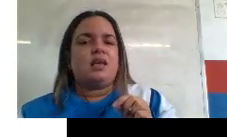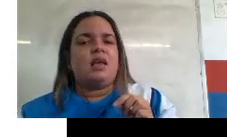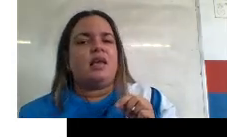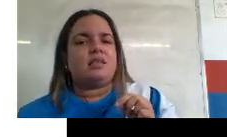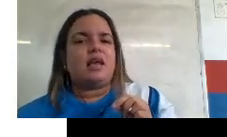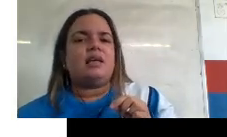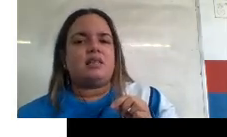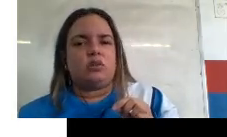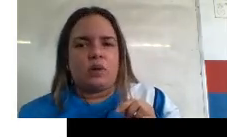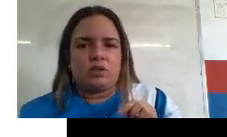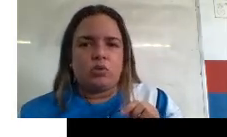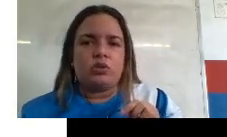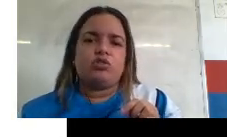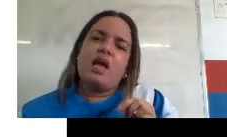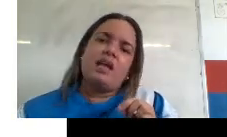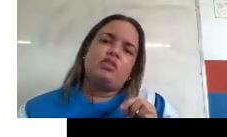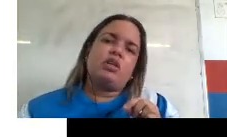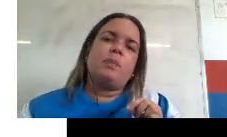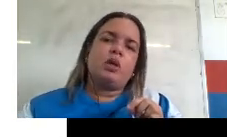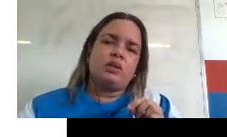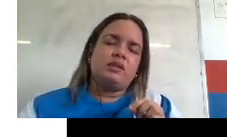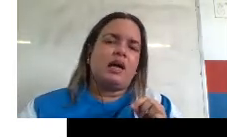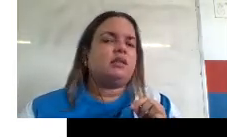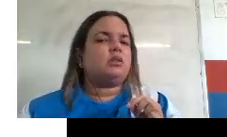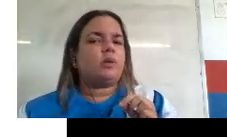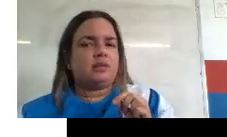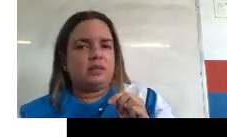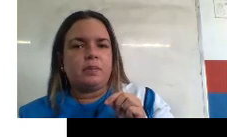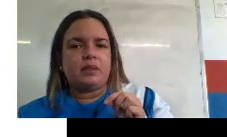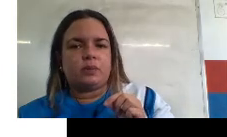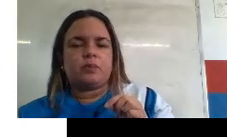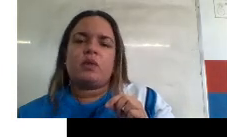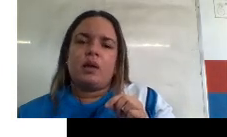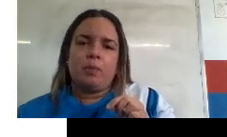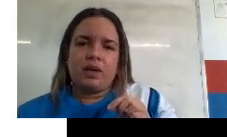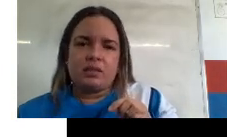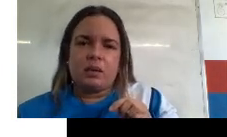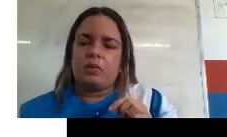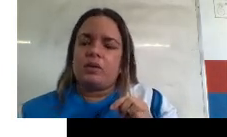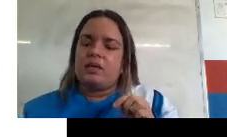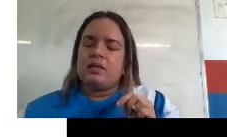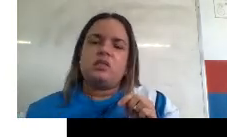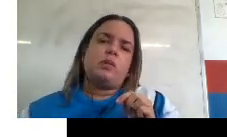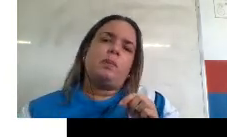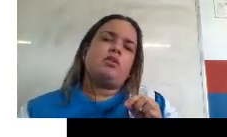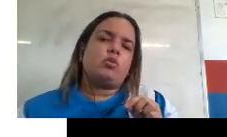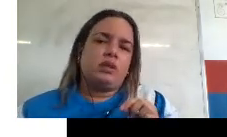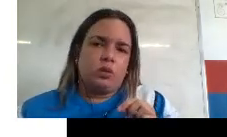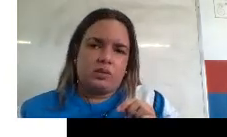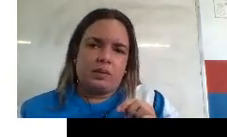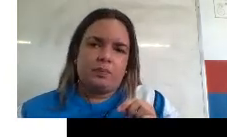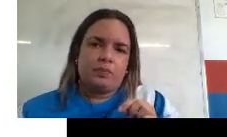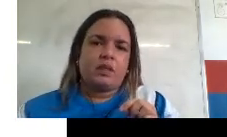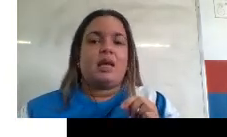que, em certas situações, elas têm prioridade no atendimento. Por exemplo, se uma